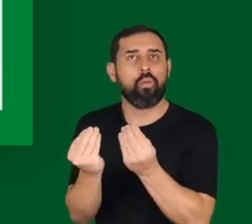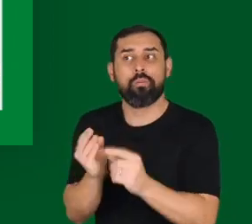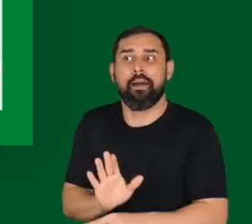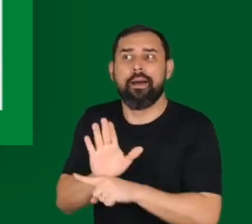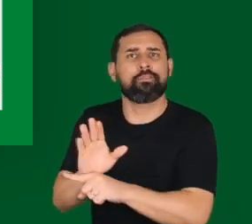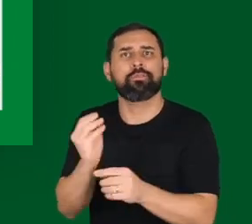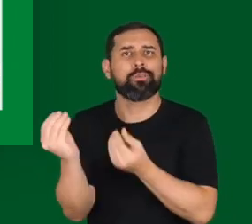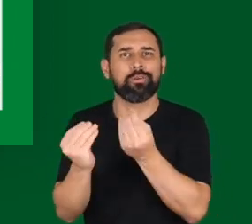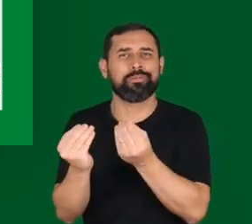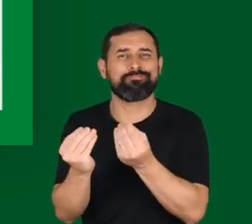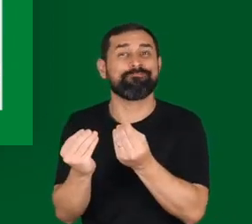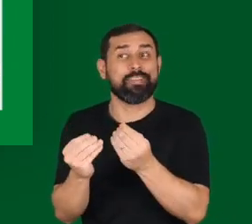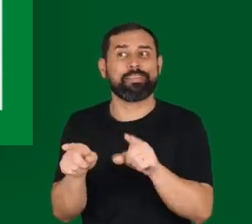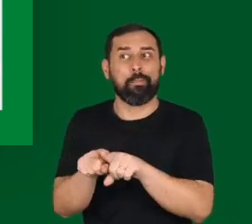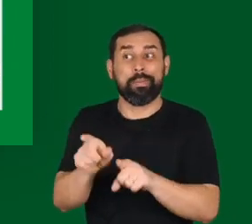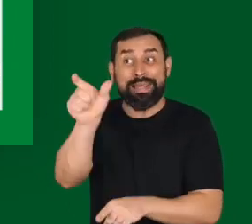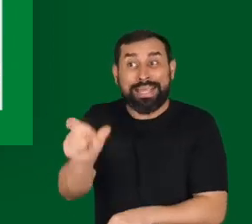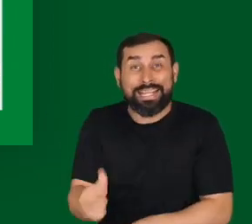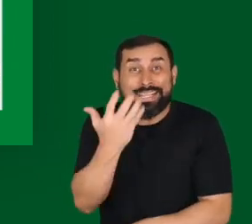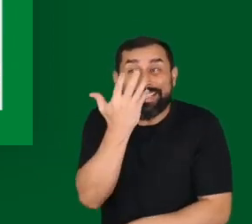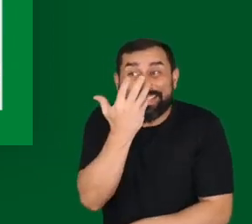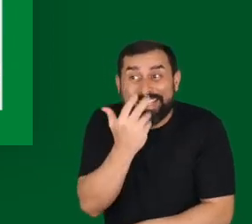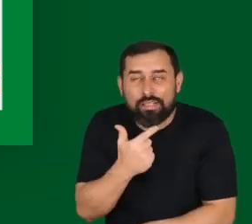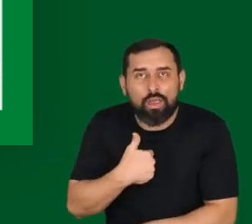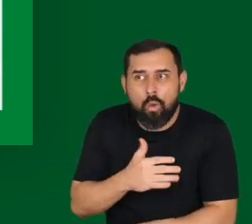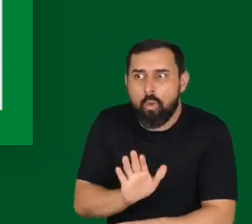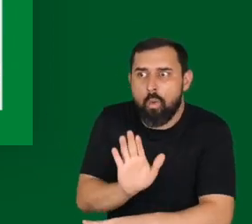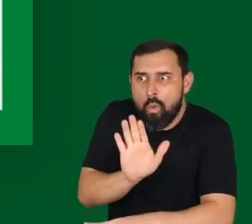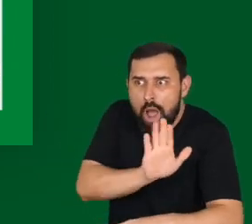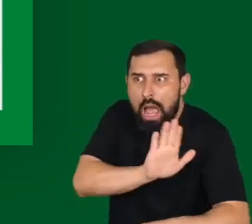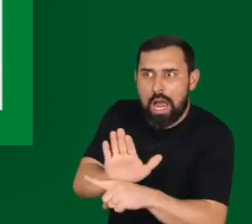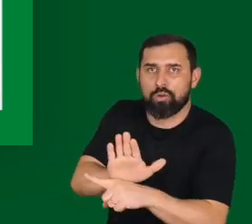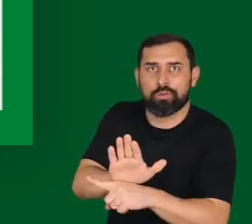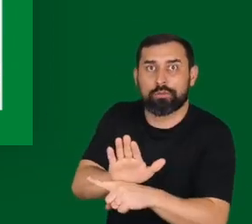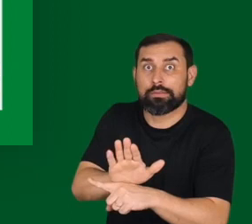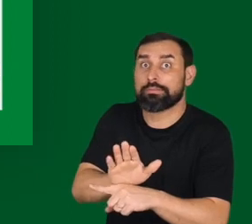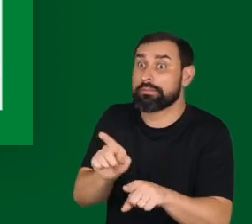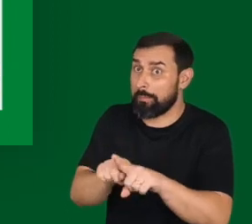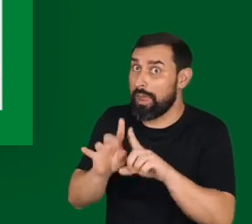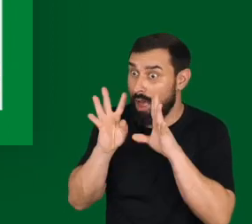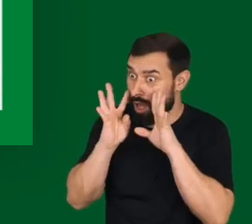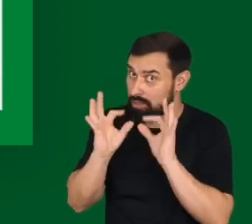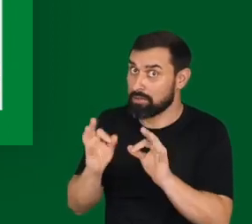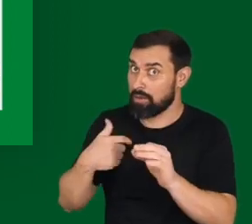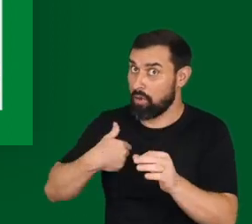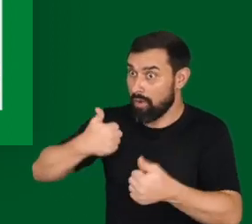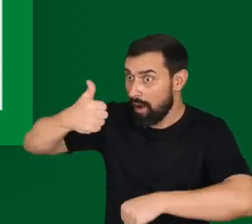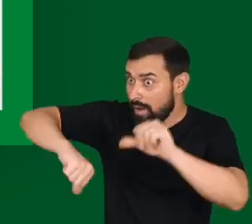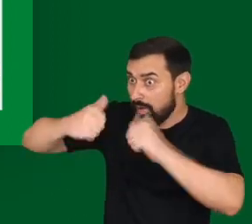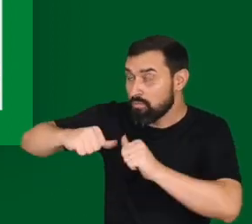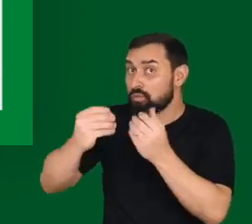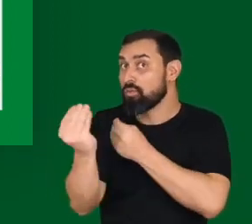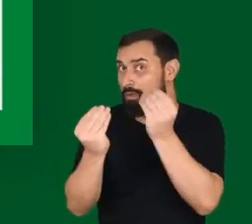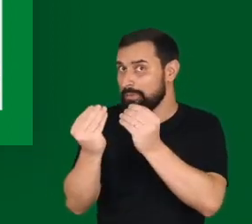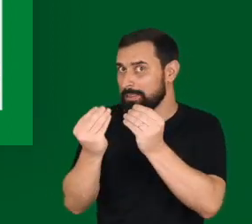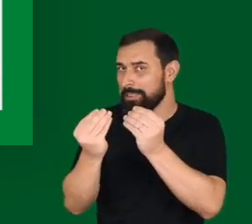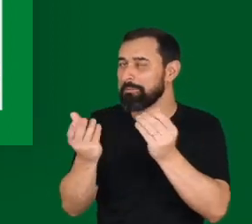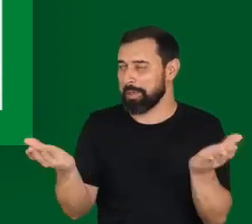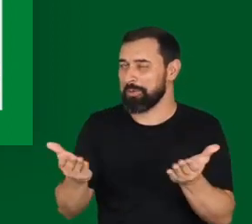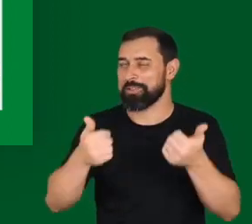das particularidades da criança e o que a gente tem que ter atenção na hora da avaliação